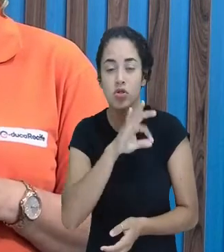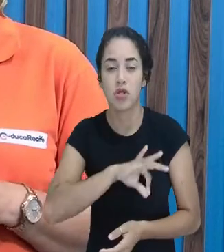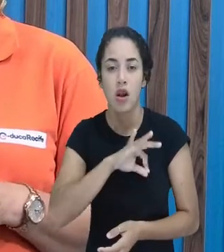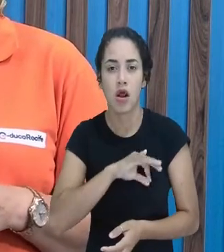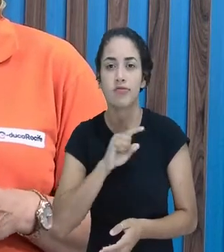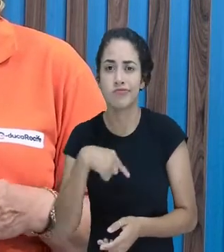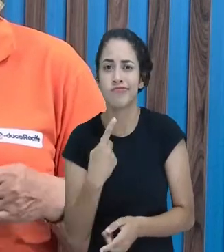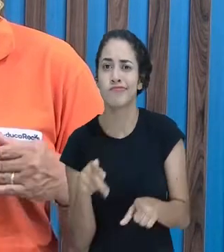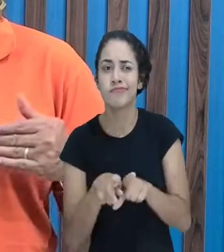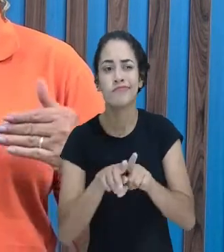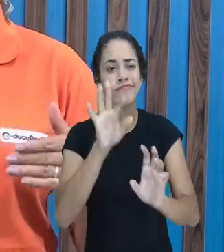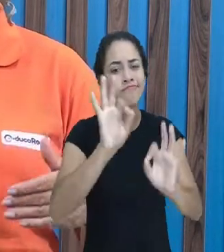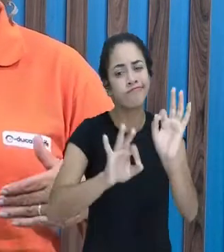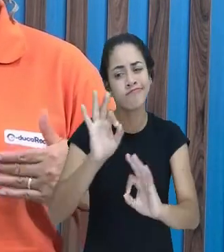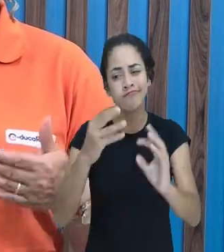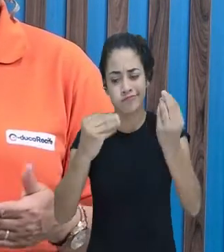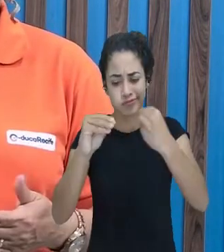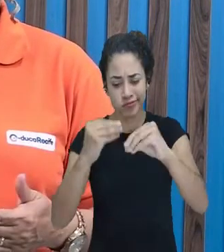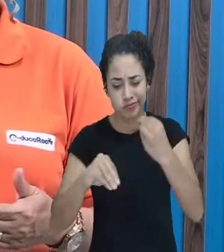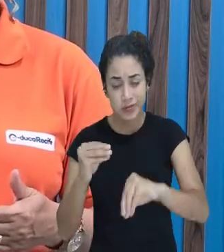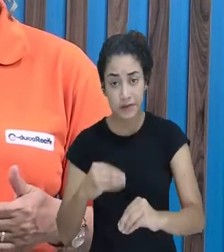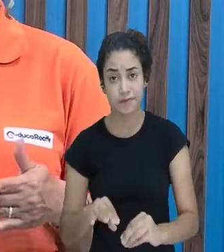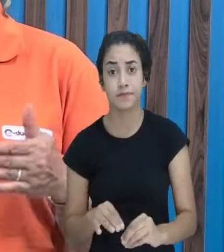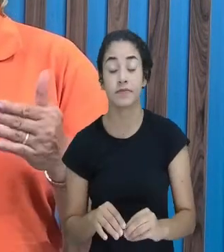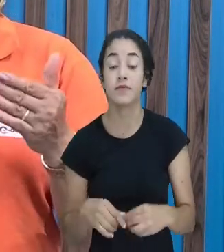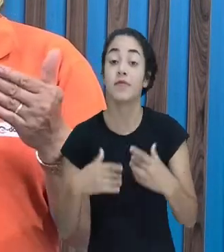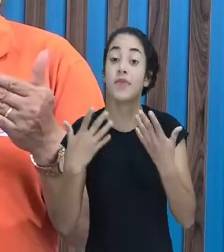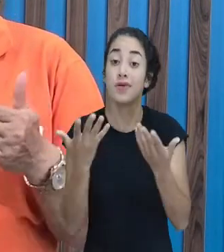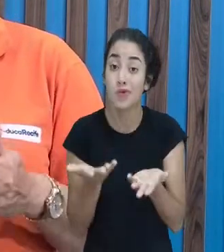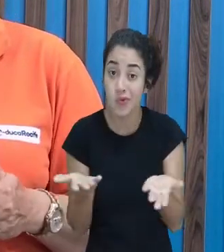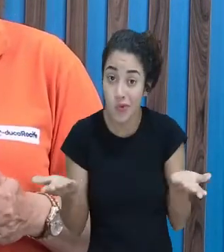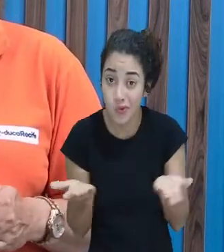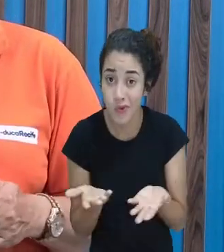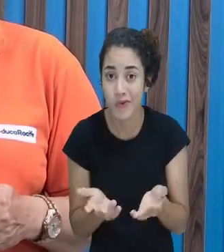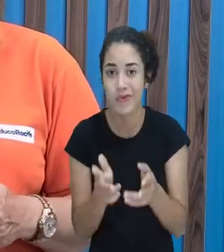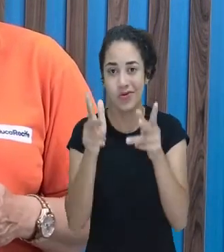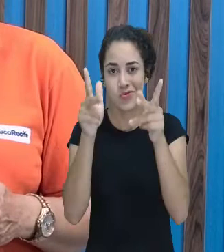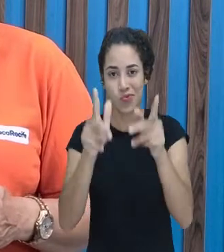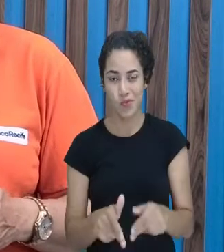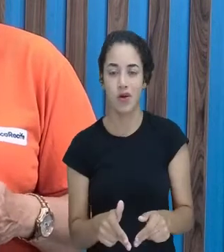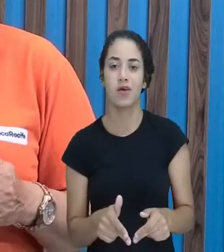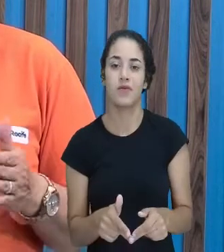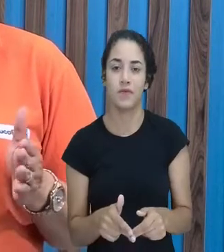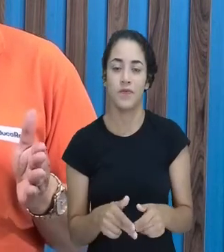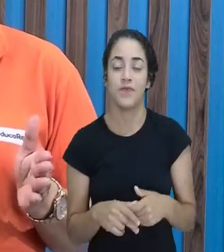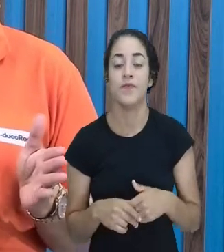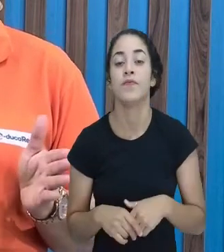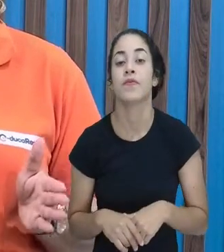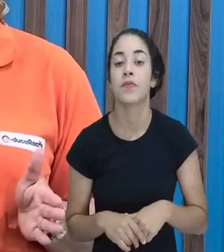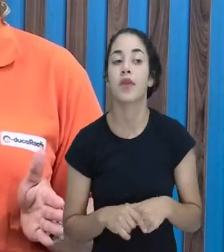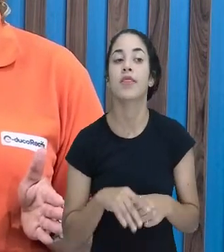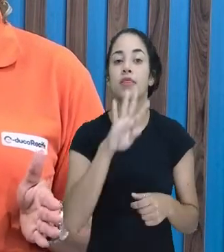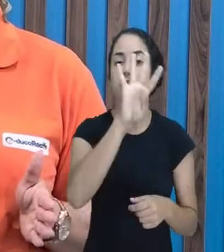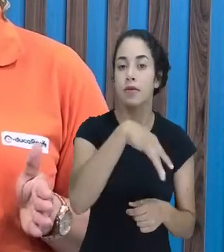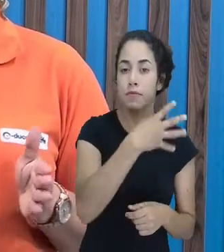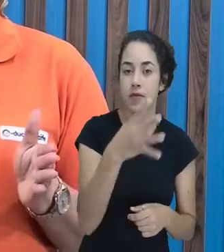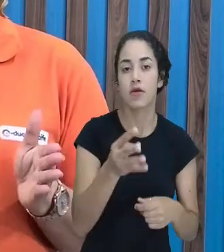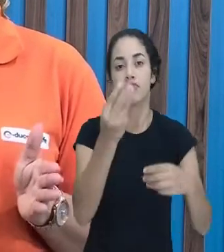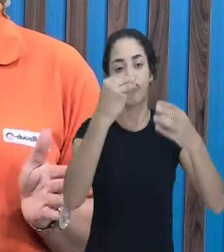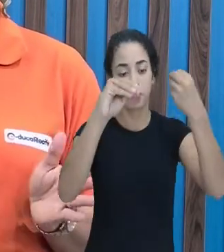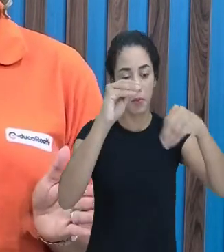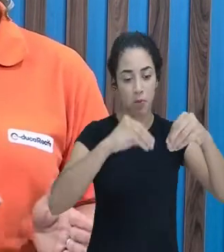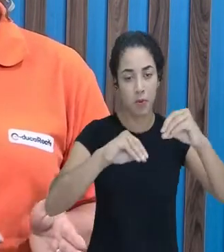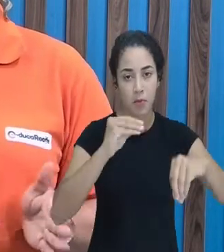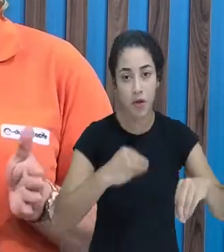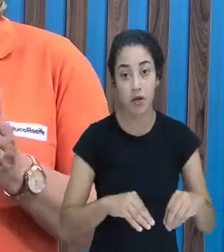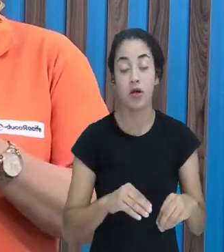arrumação na tabela e depois o gráfico. Vamos fazer o mesmo agora com o Roberto. Vamos fazer a tabela e